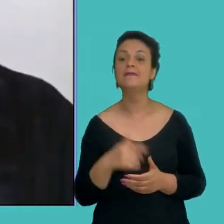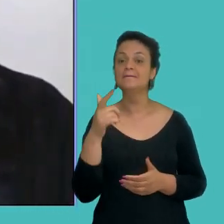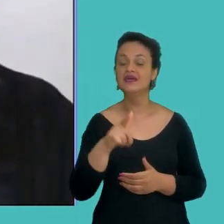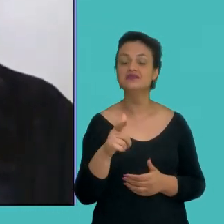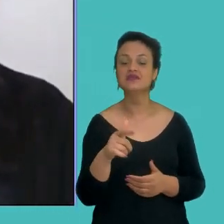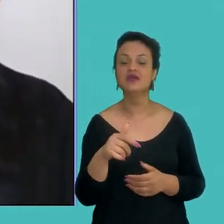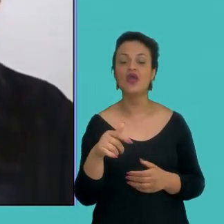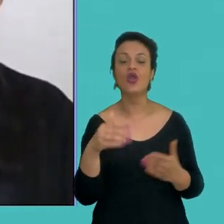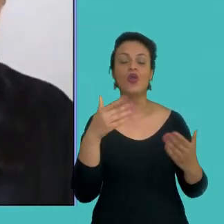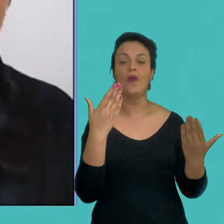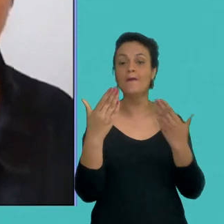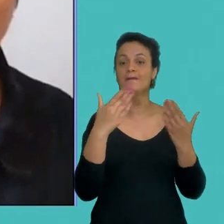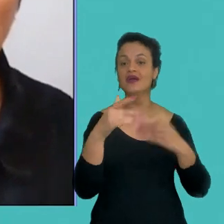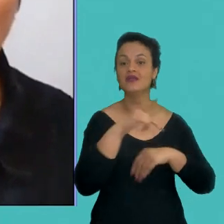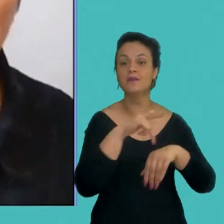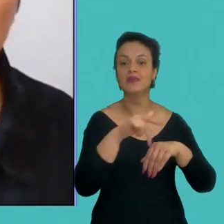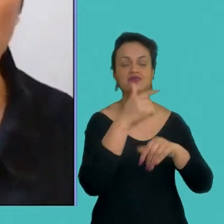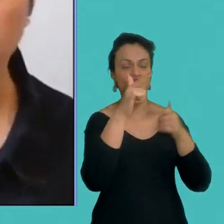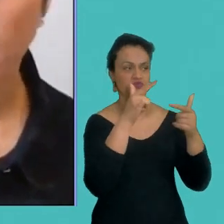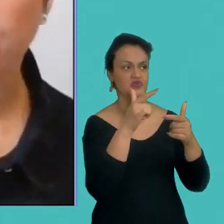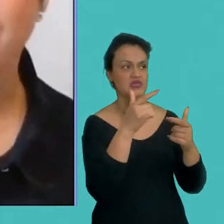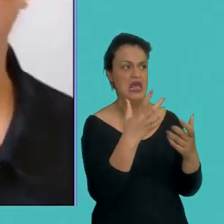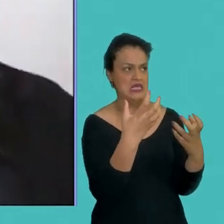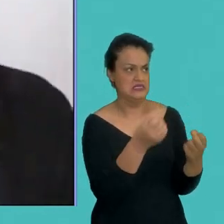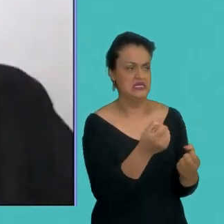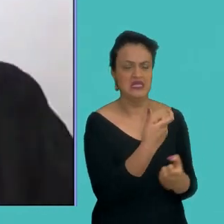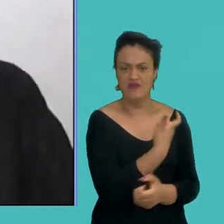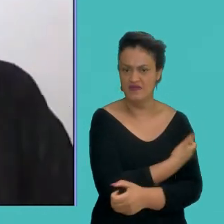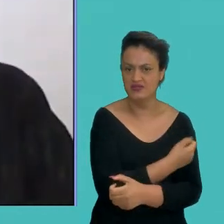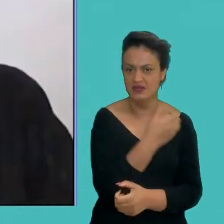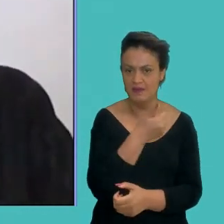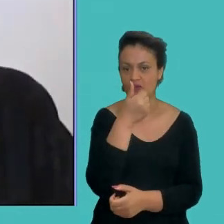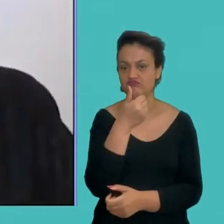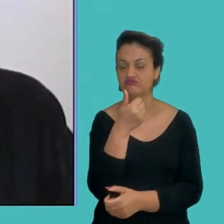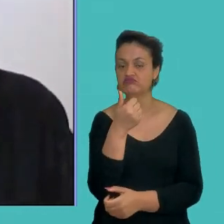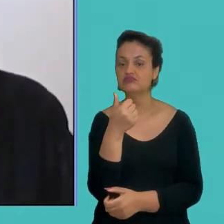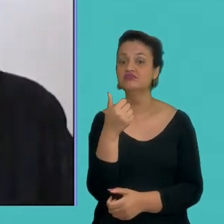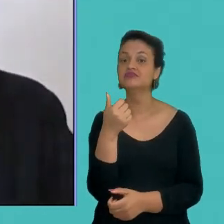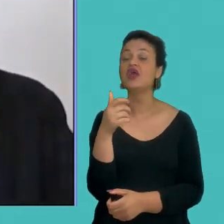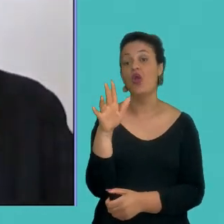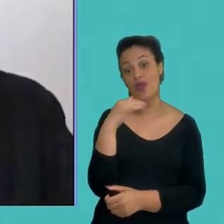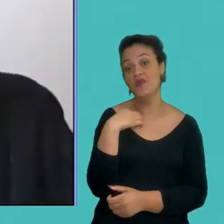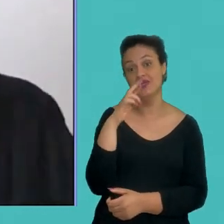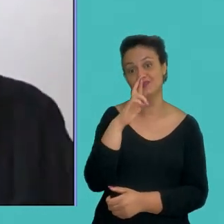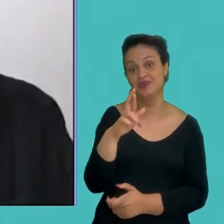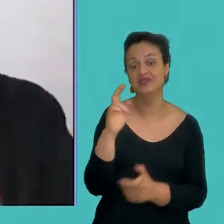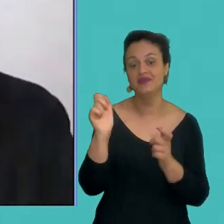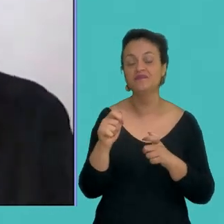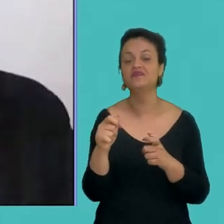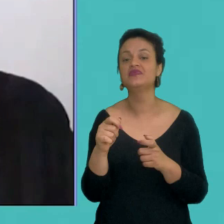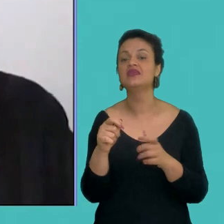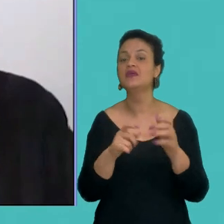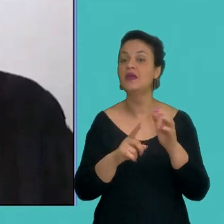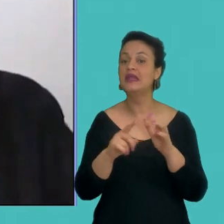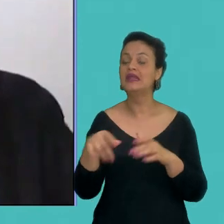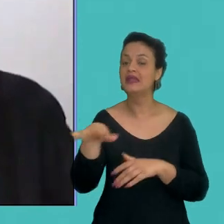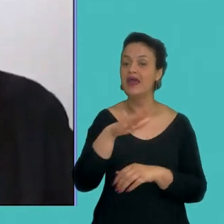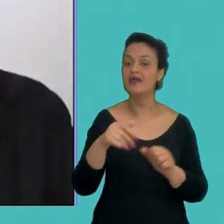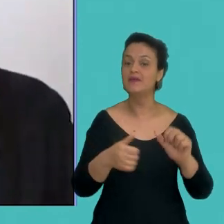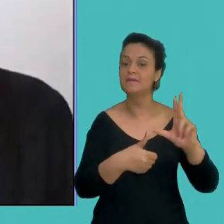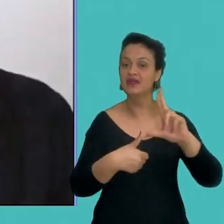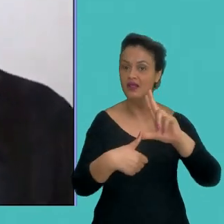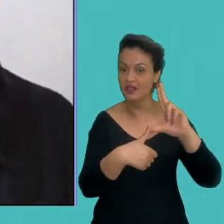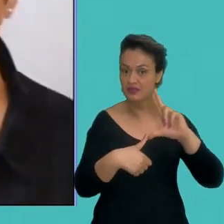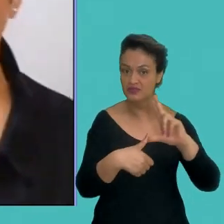outros países, o Brasil tem tido uma boa adesão à vacina. Isso, Patrícia, acho que até que eu posso responder, que eu andei pesquisando ontem para poder falar com o